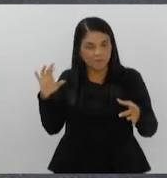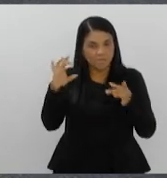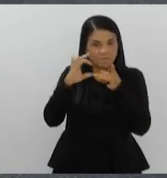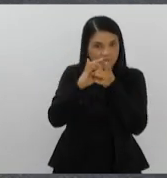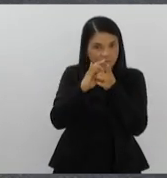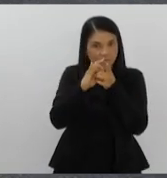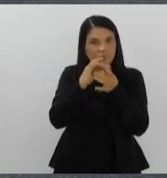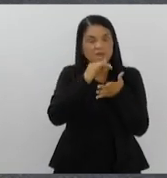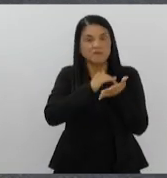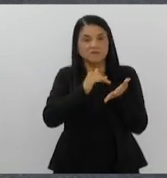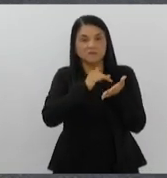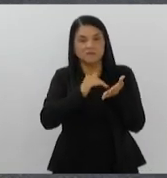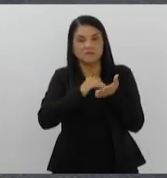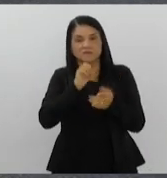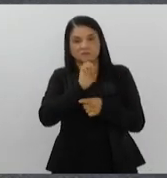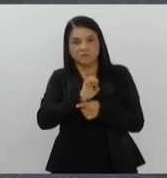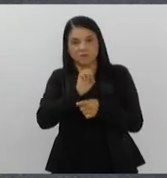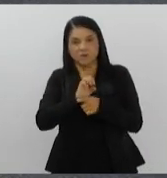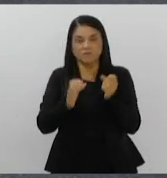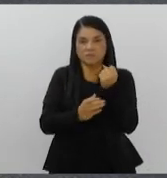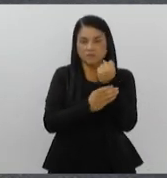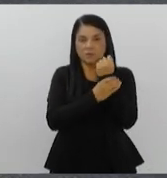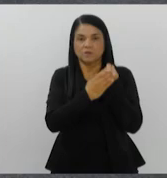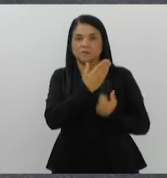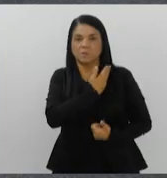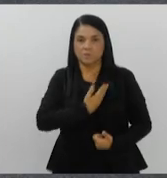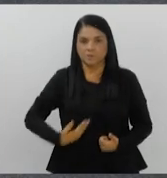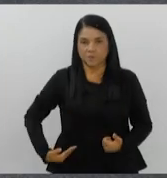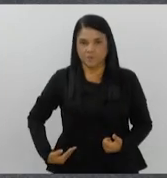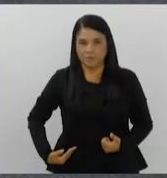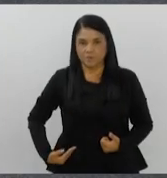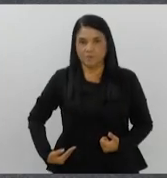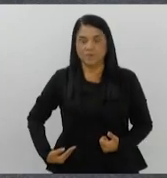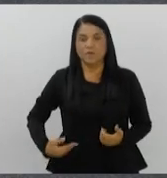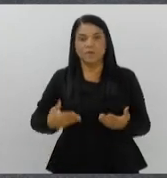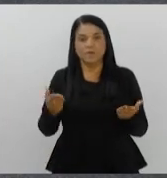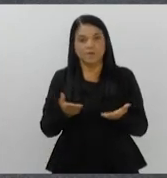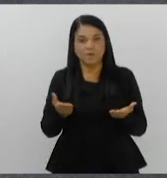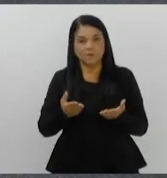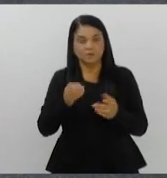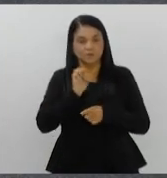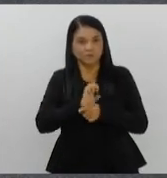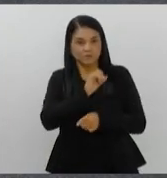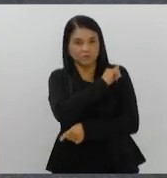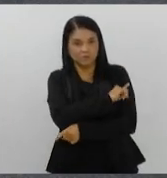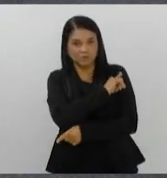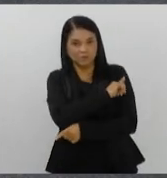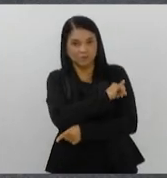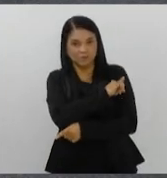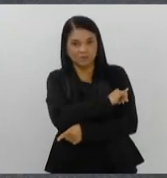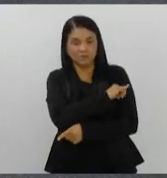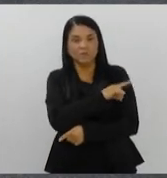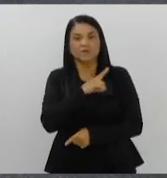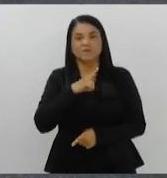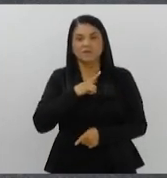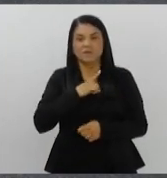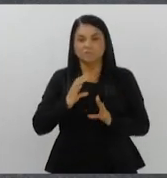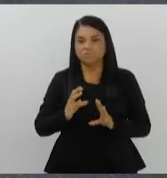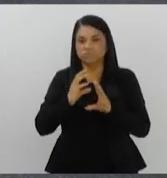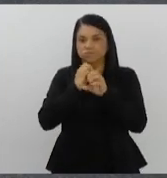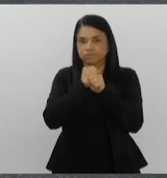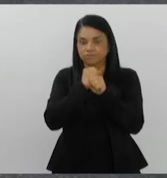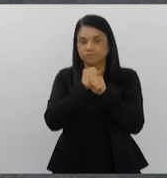vinculada à Secretaria Estadual de Segurança Pública. E, atualmente, no estado do Rio de Janeiro, nós temos o total